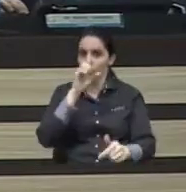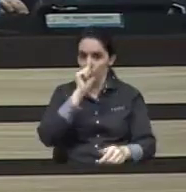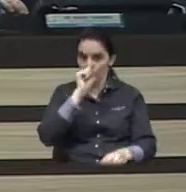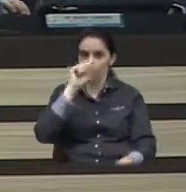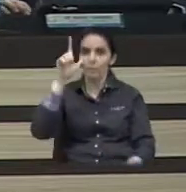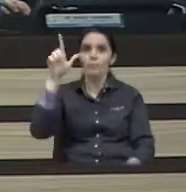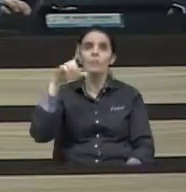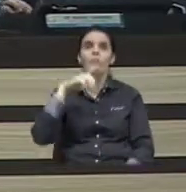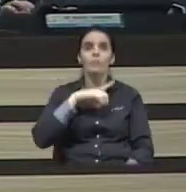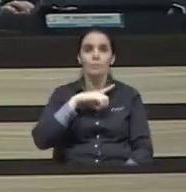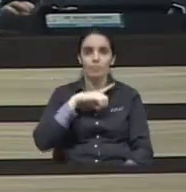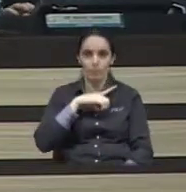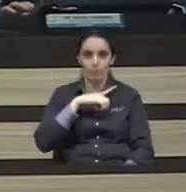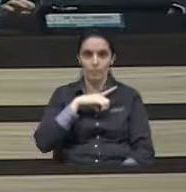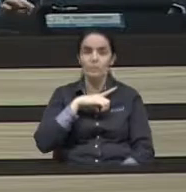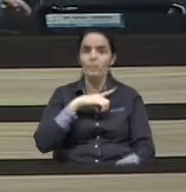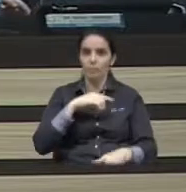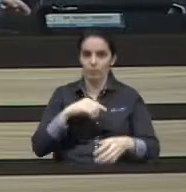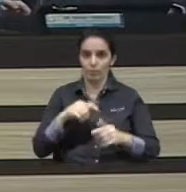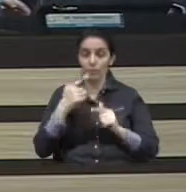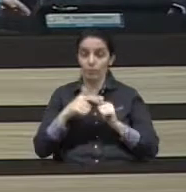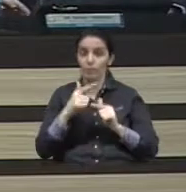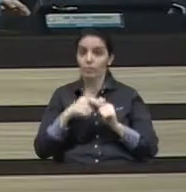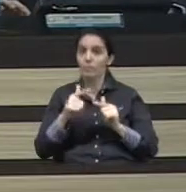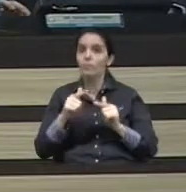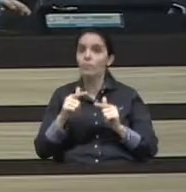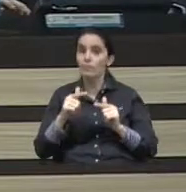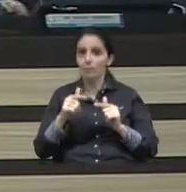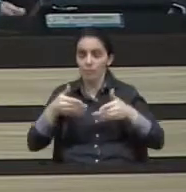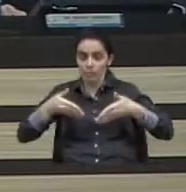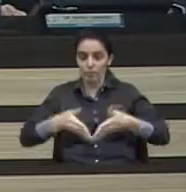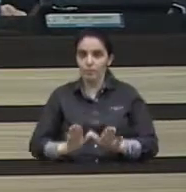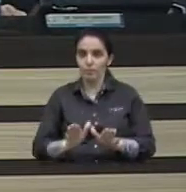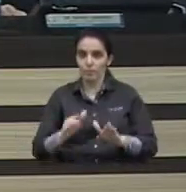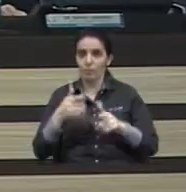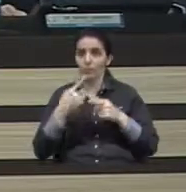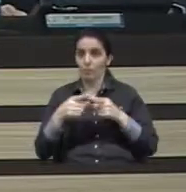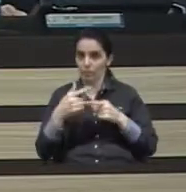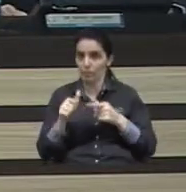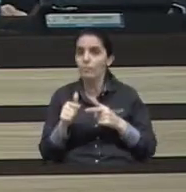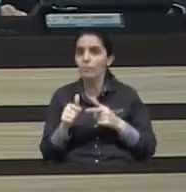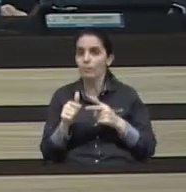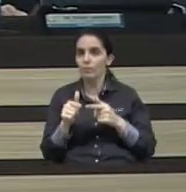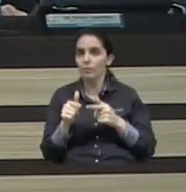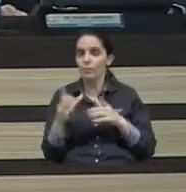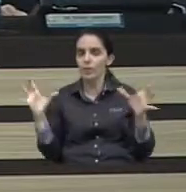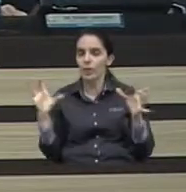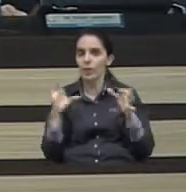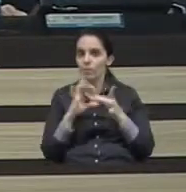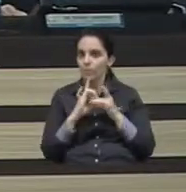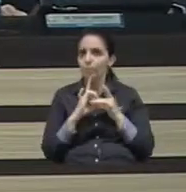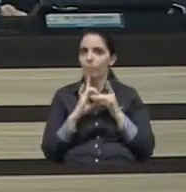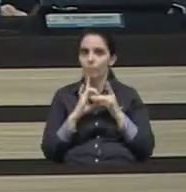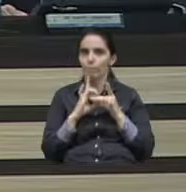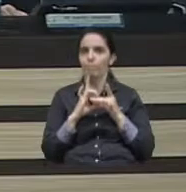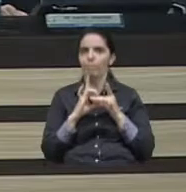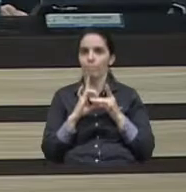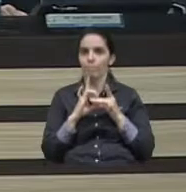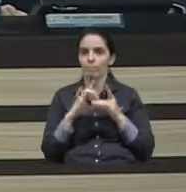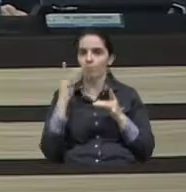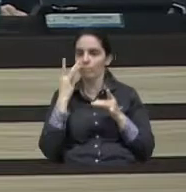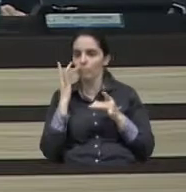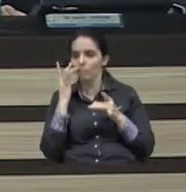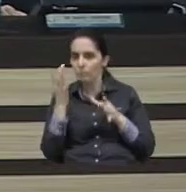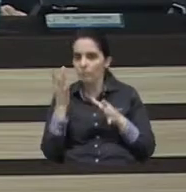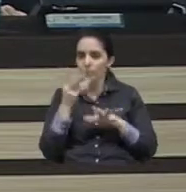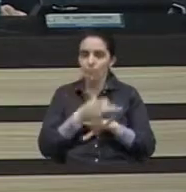desse índice de malformação congênita, muita questão talvez associada a isso. Então, assim, é para a gente ver como é que anda